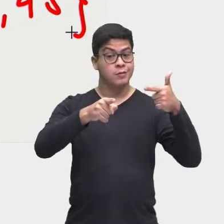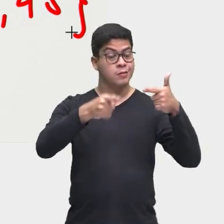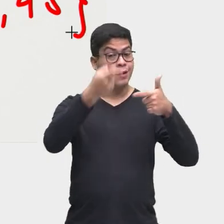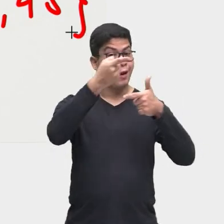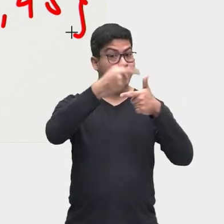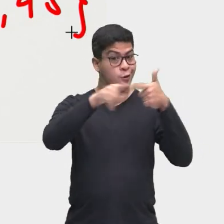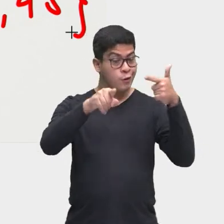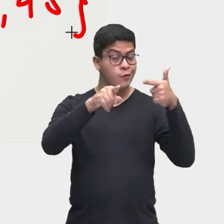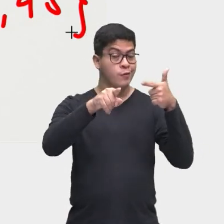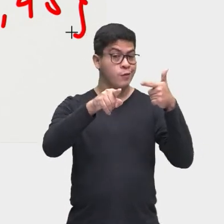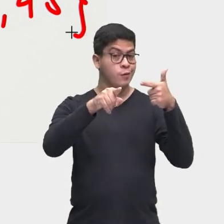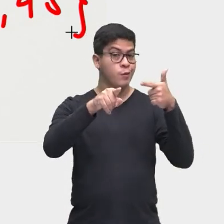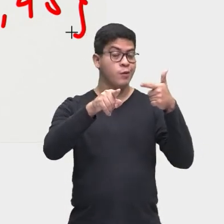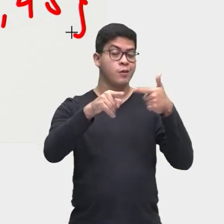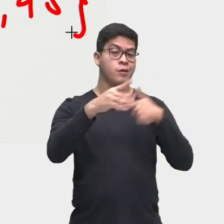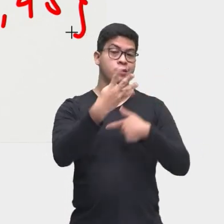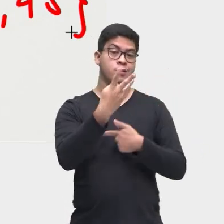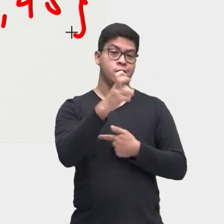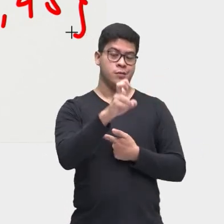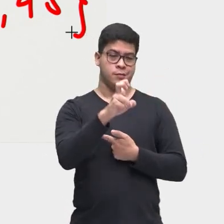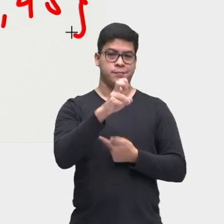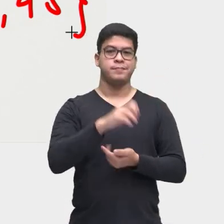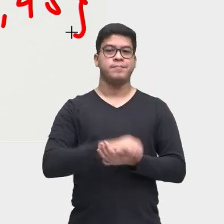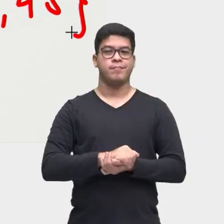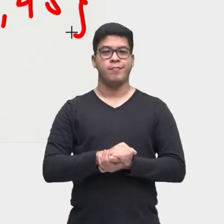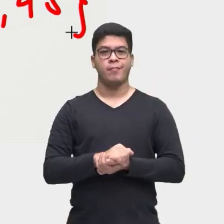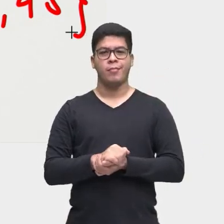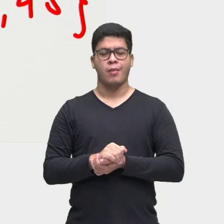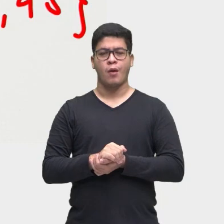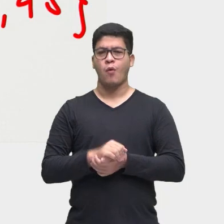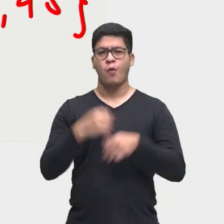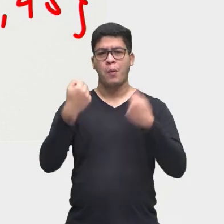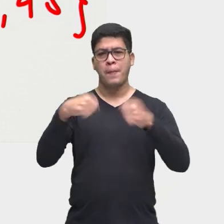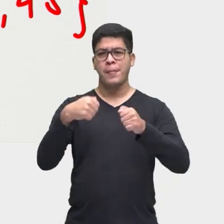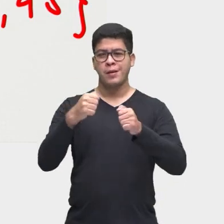do 45, tá bom? É dessa maneira que vocês vão